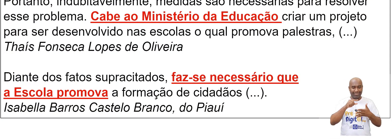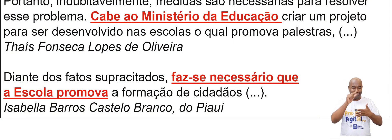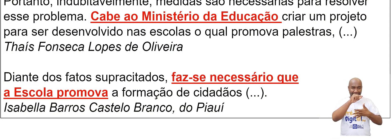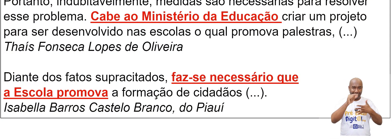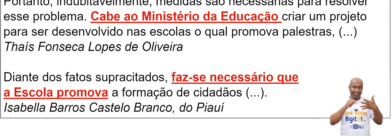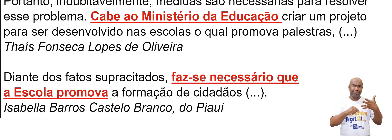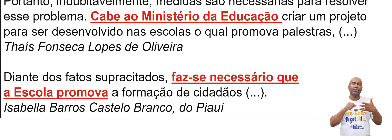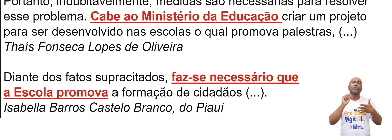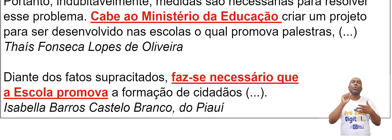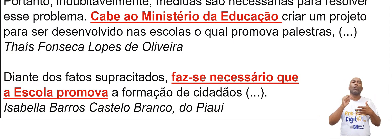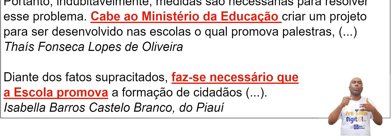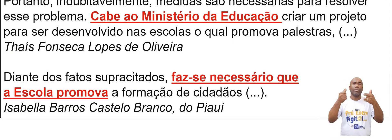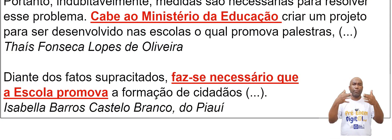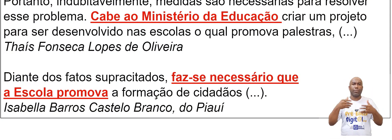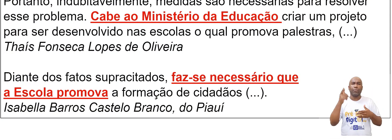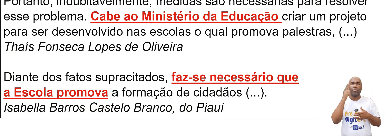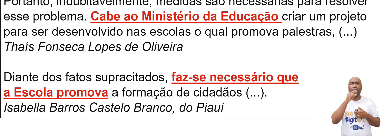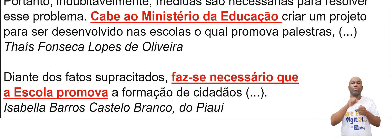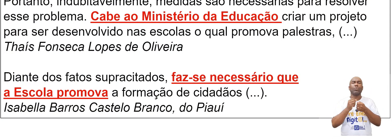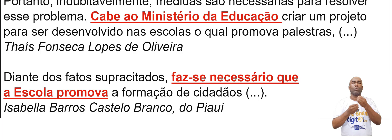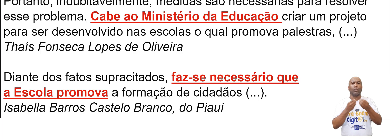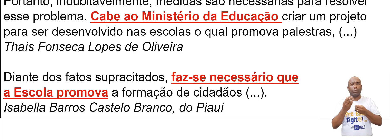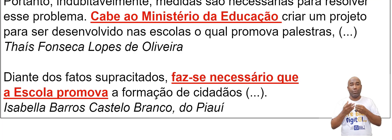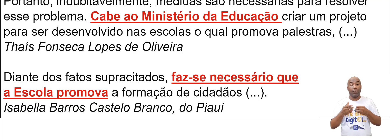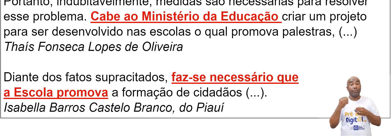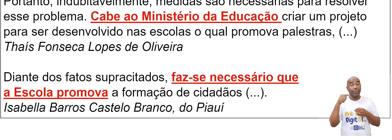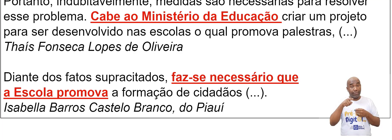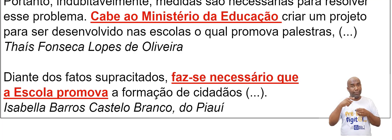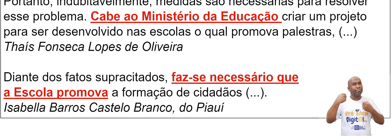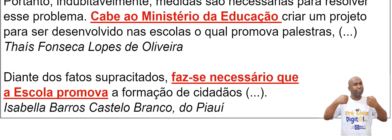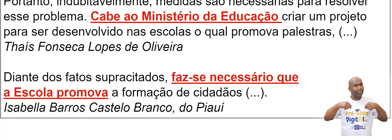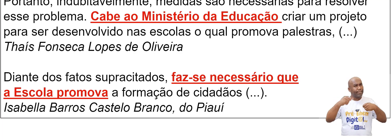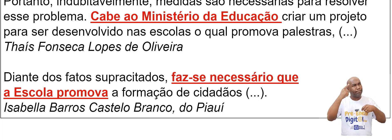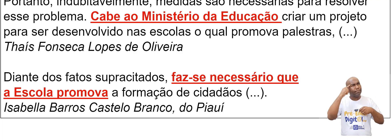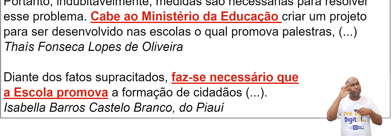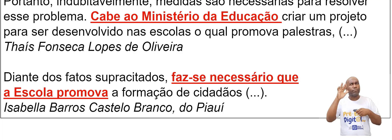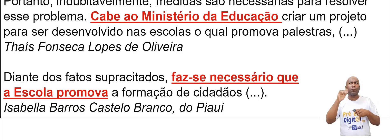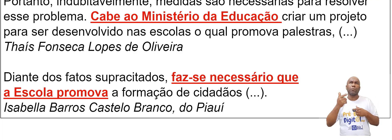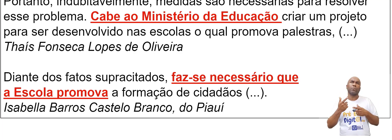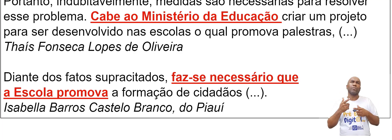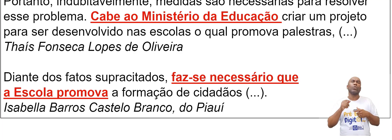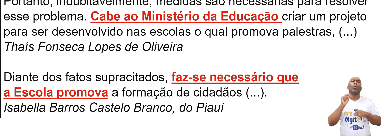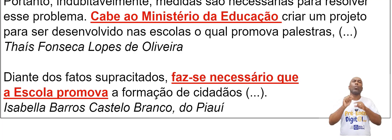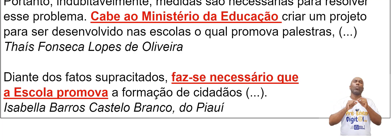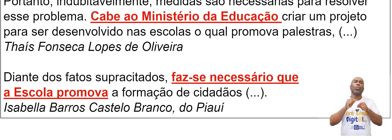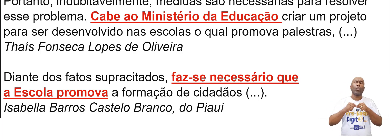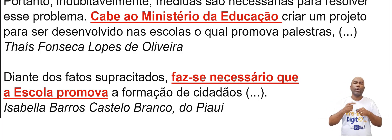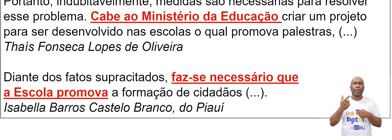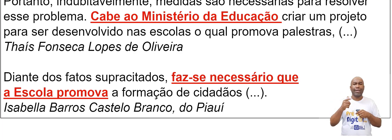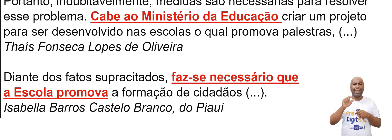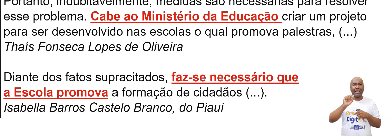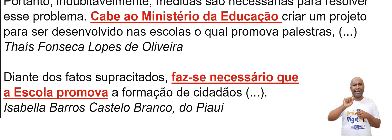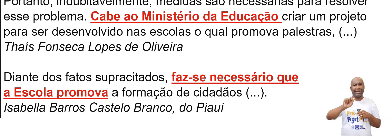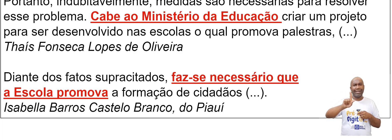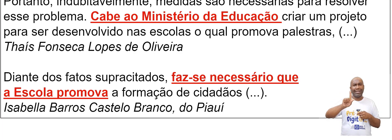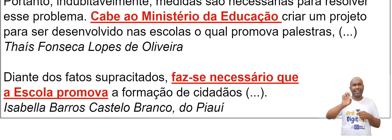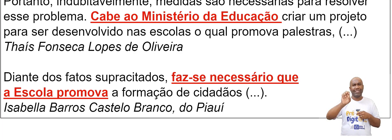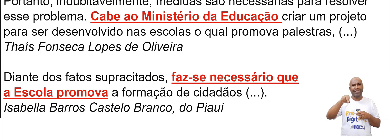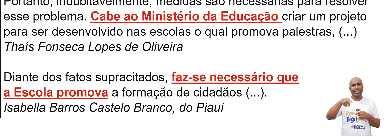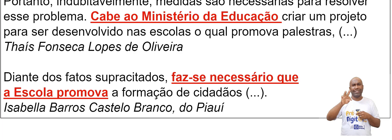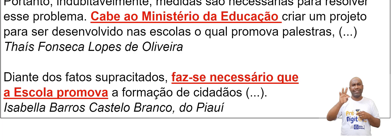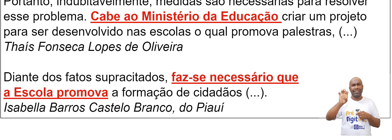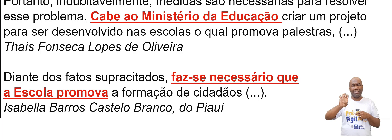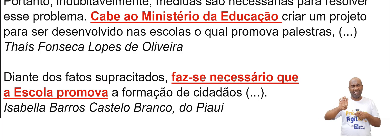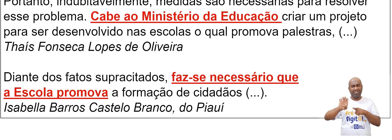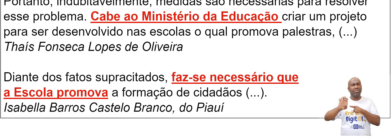tá? Deixa eu ver aqui. Sobre o agente, é importante você pensar que o agente é alguém que